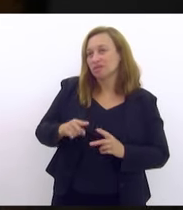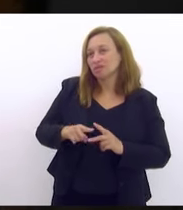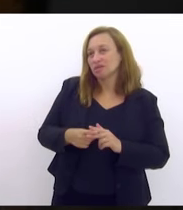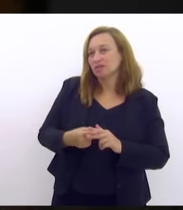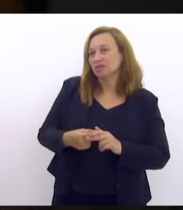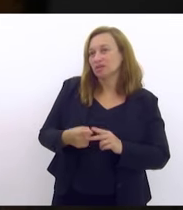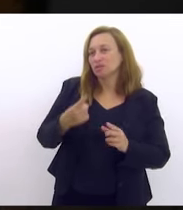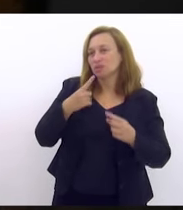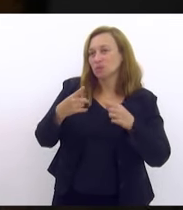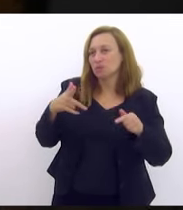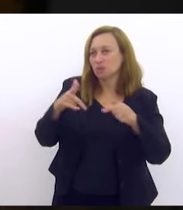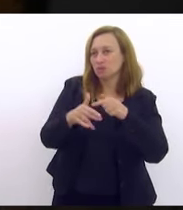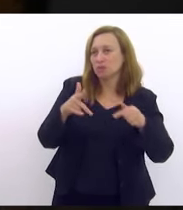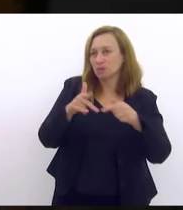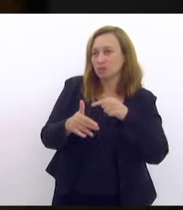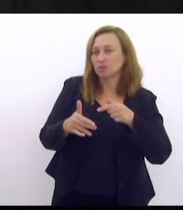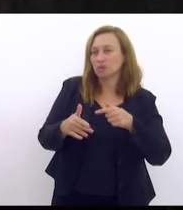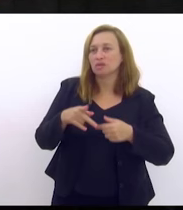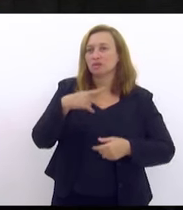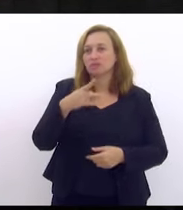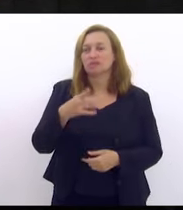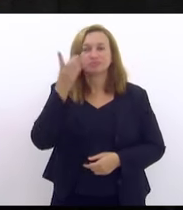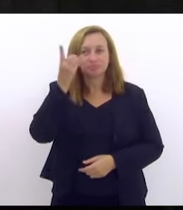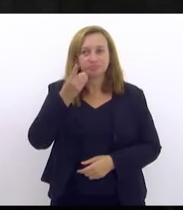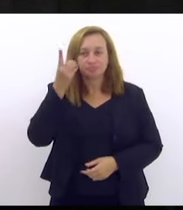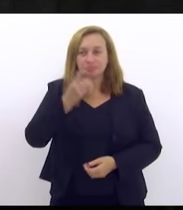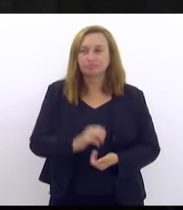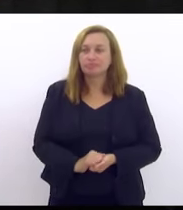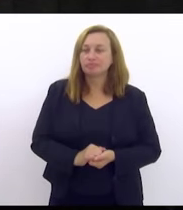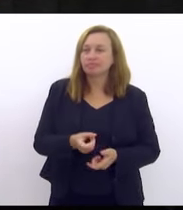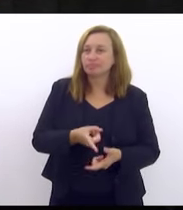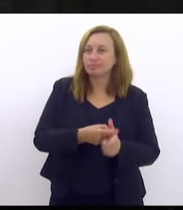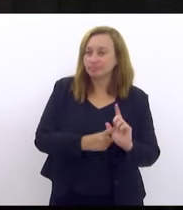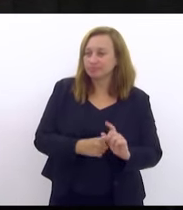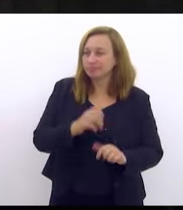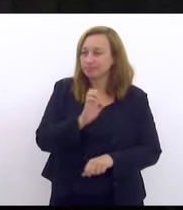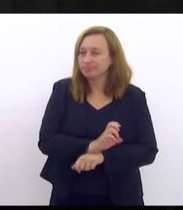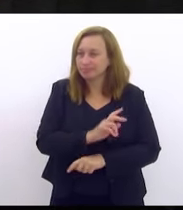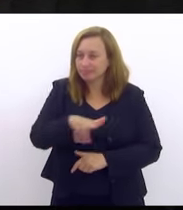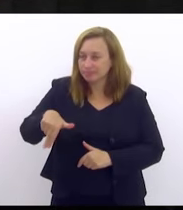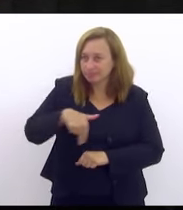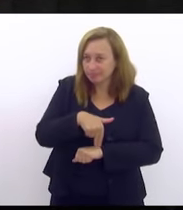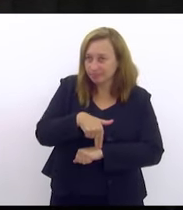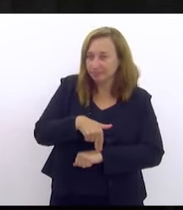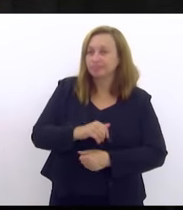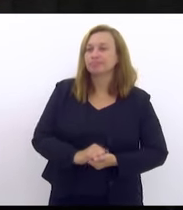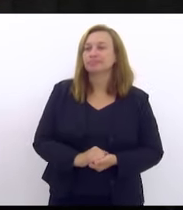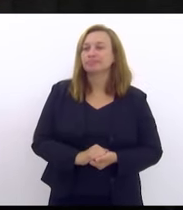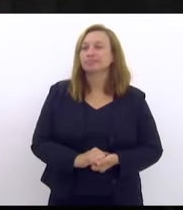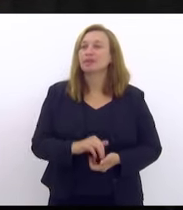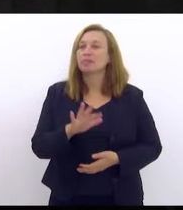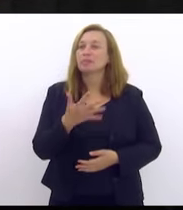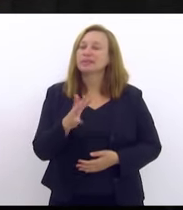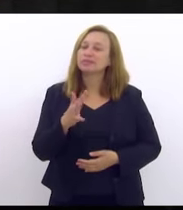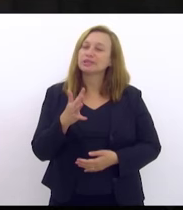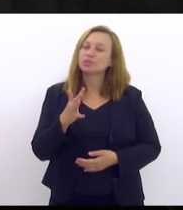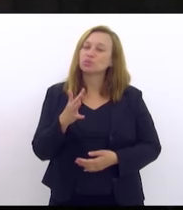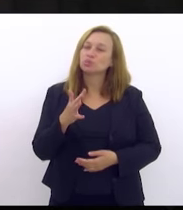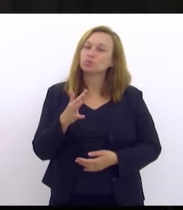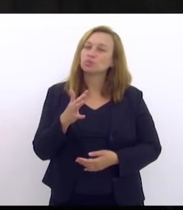interrompendo o discurso do deputado. Esta dívida do Estado com a União está